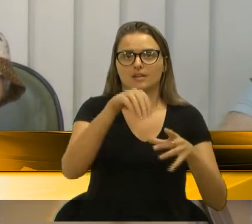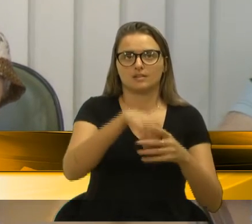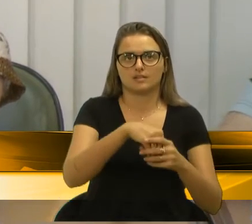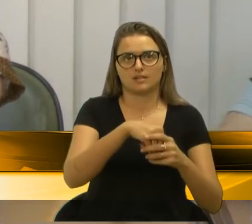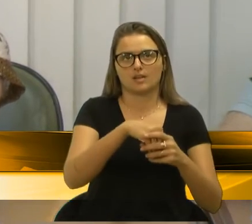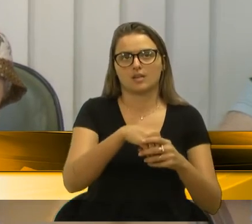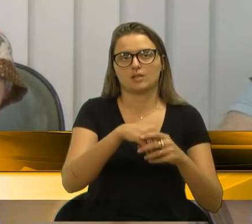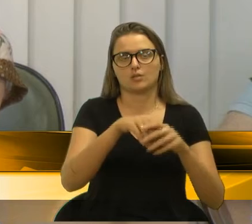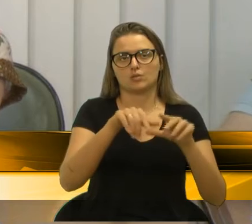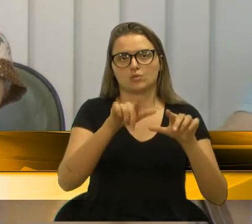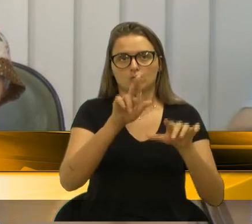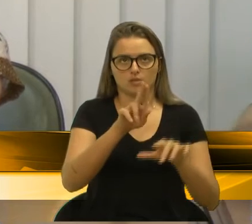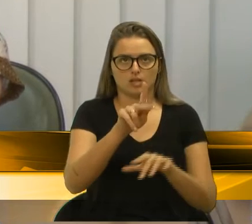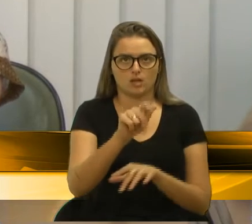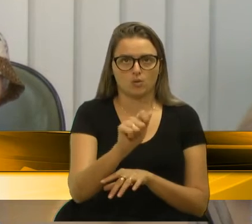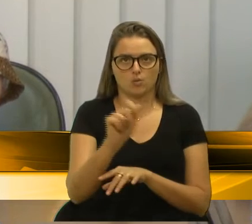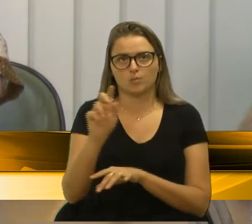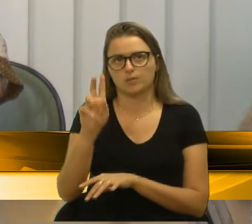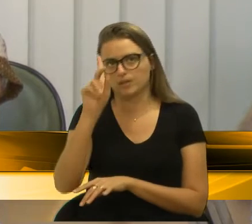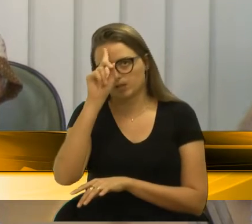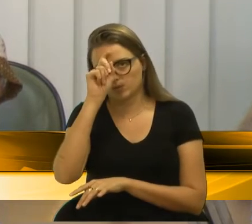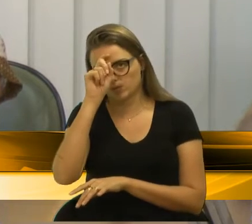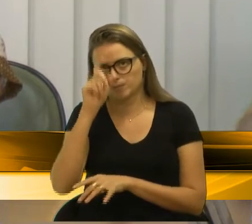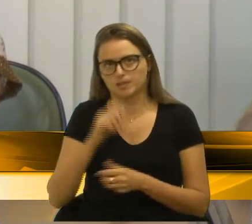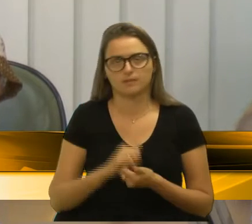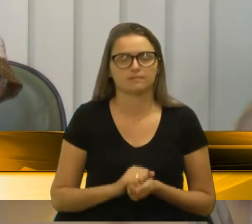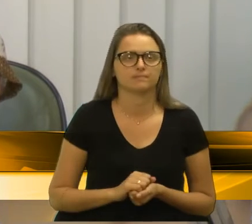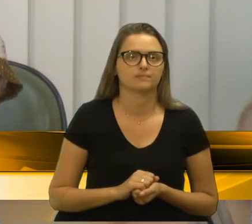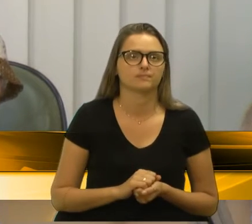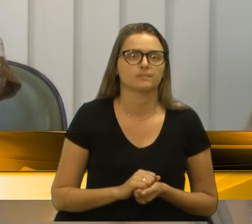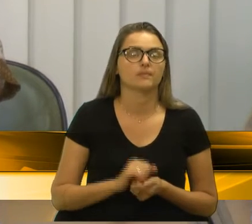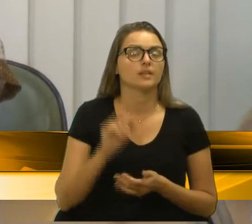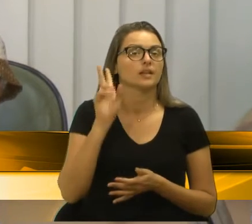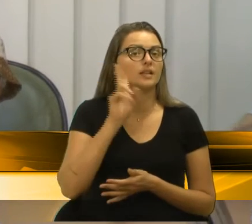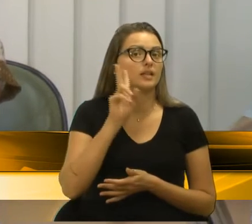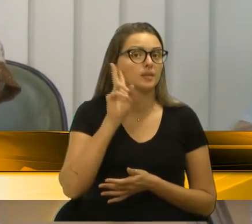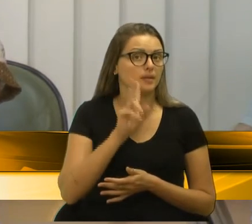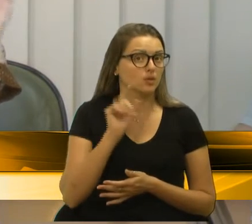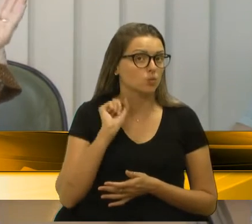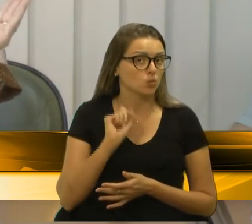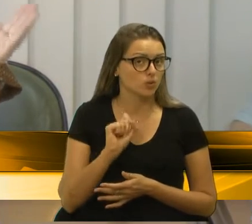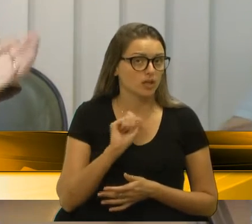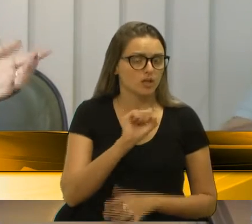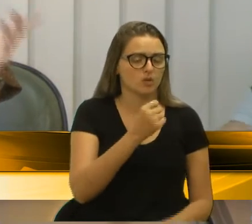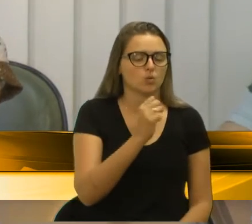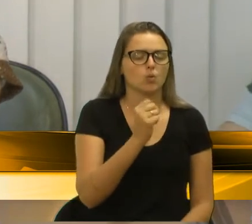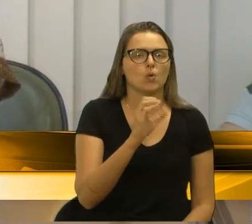nessa linha de frente, na UPA e no pronto atendimento. Lembrando que 80% das